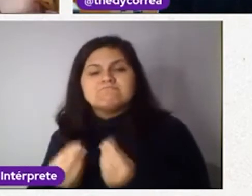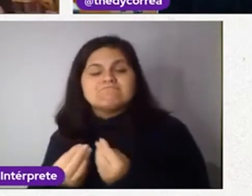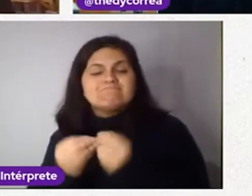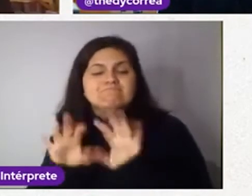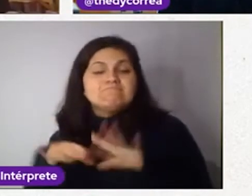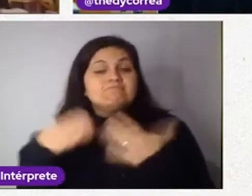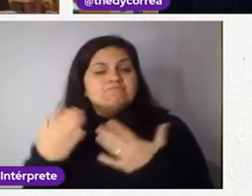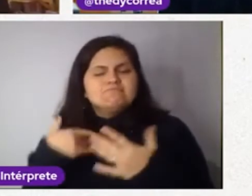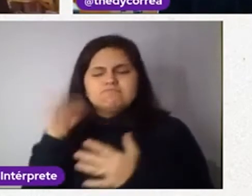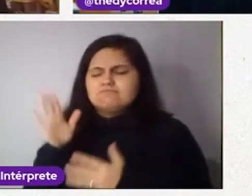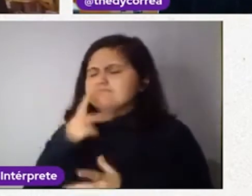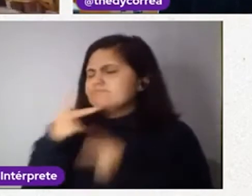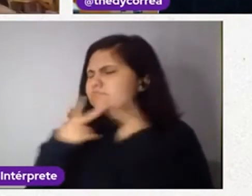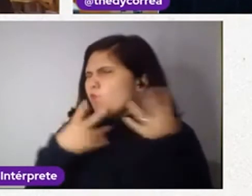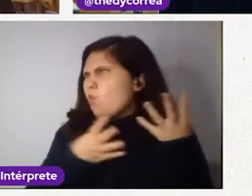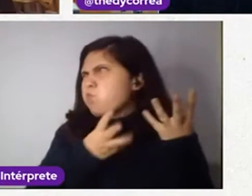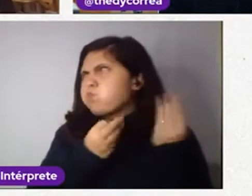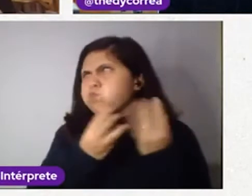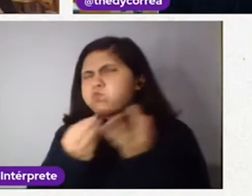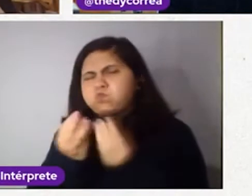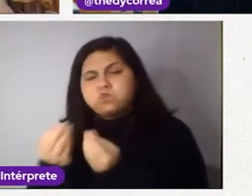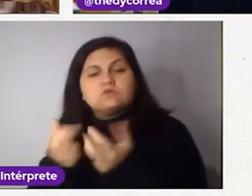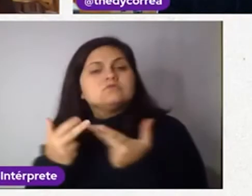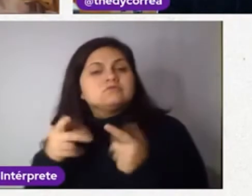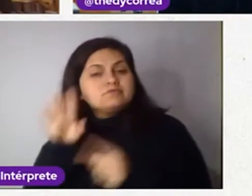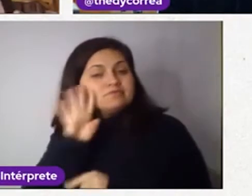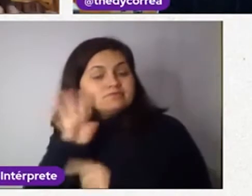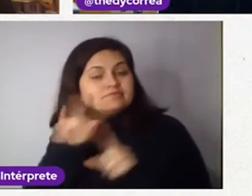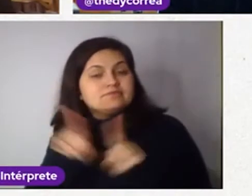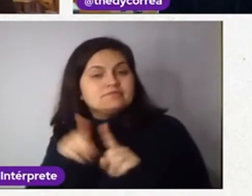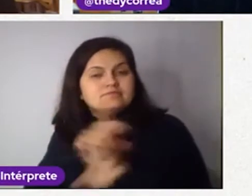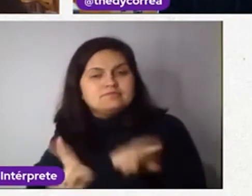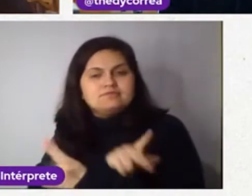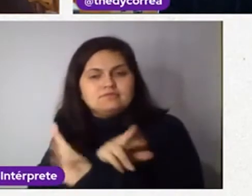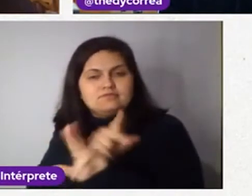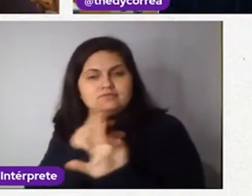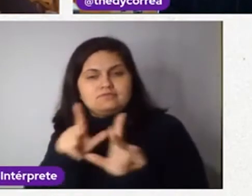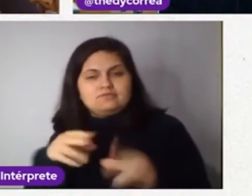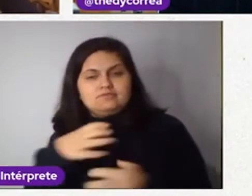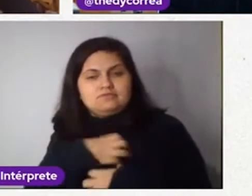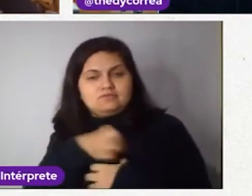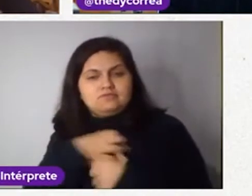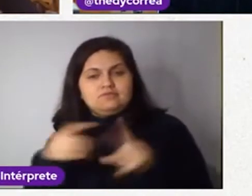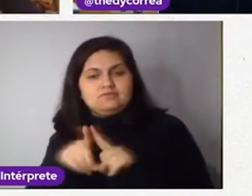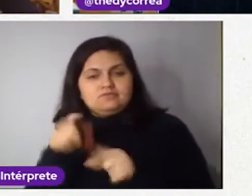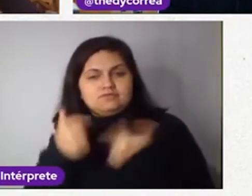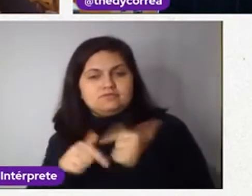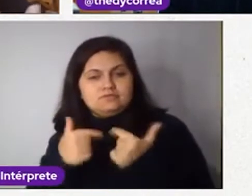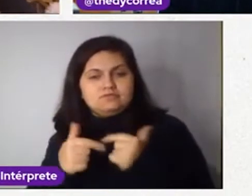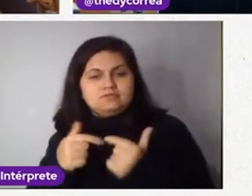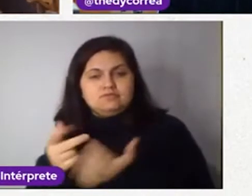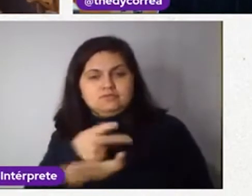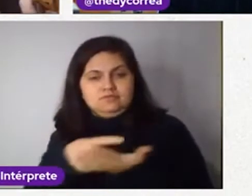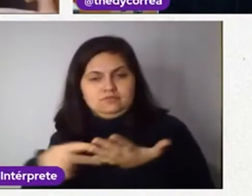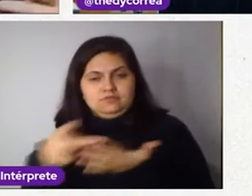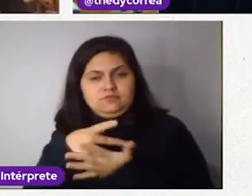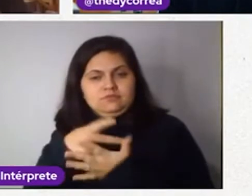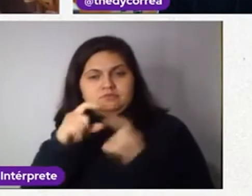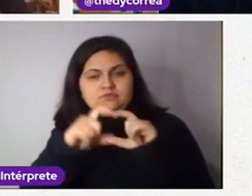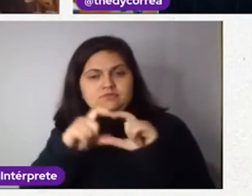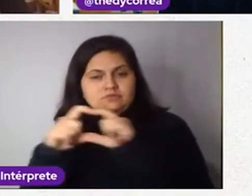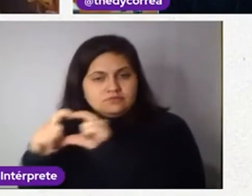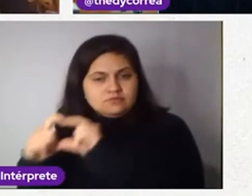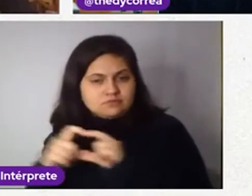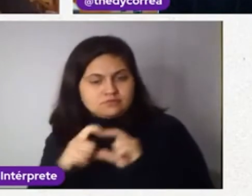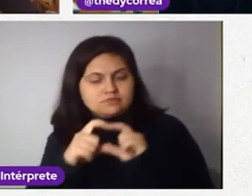gente já trouxe também um monte de gente bacana, dos mais diferentes estilos, que trabalham com ilustração, com quadrinho,